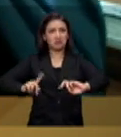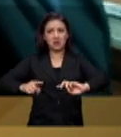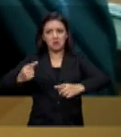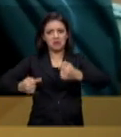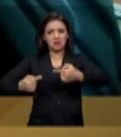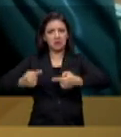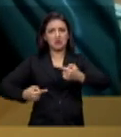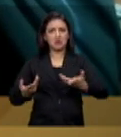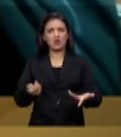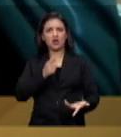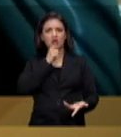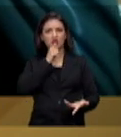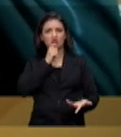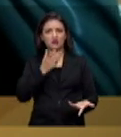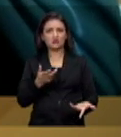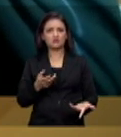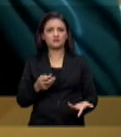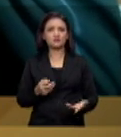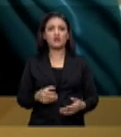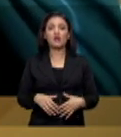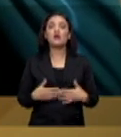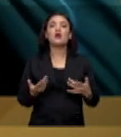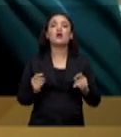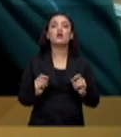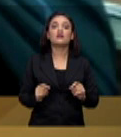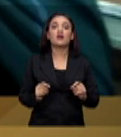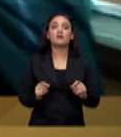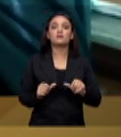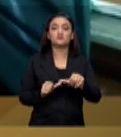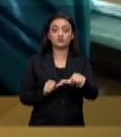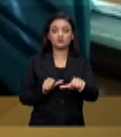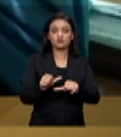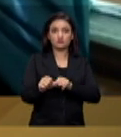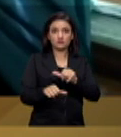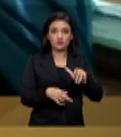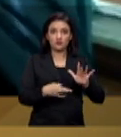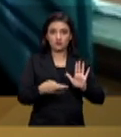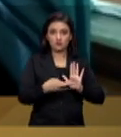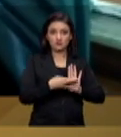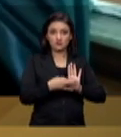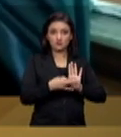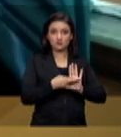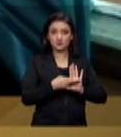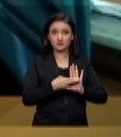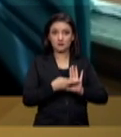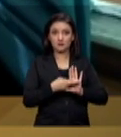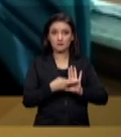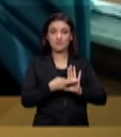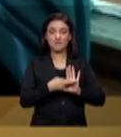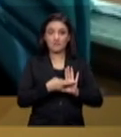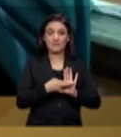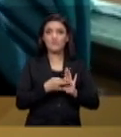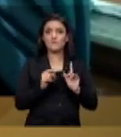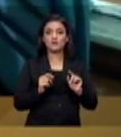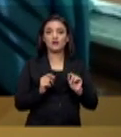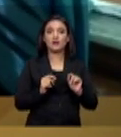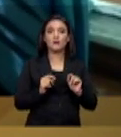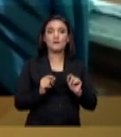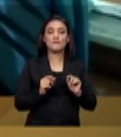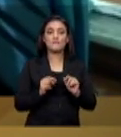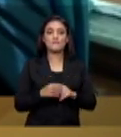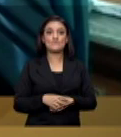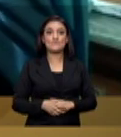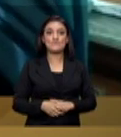que sentido seria a alteração regimental? Para inserir-se no regimento